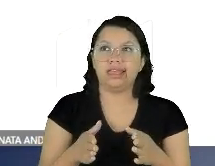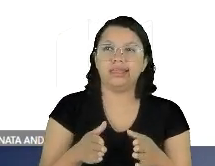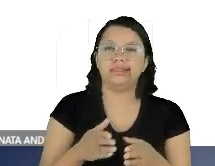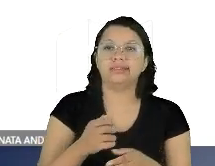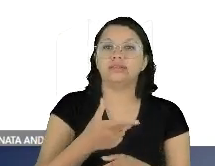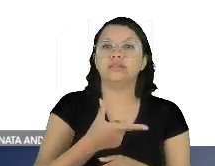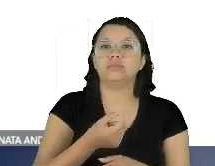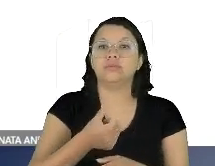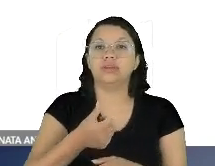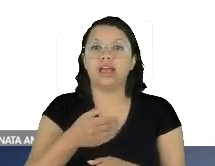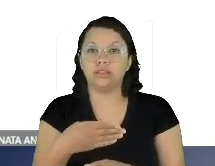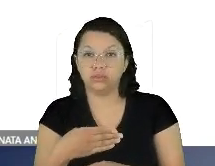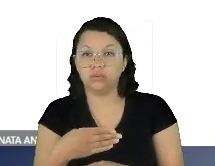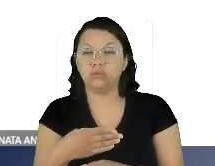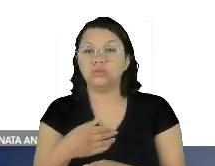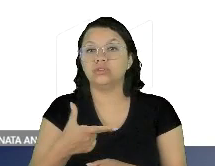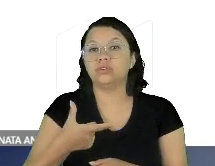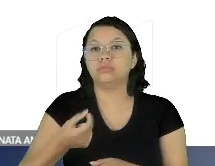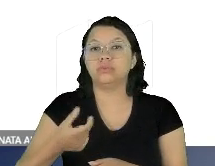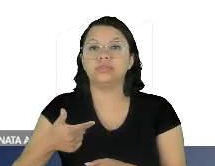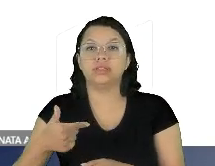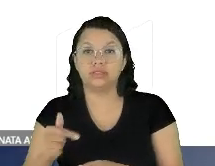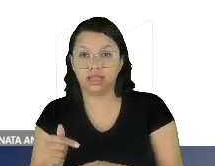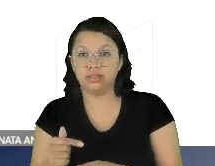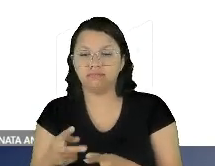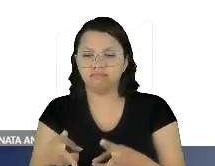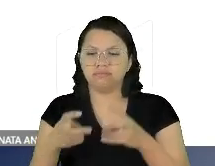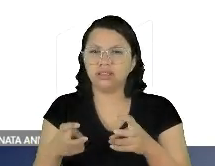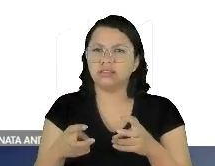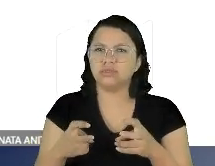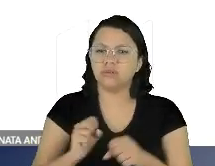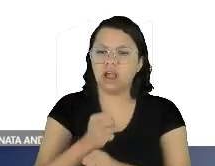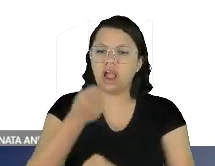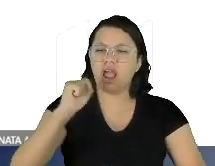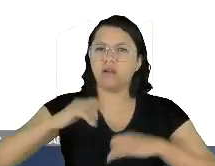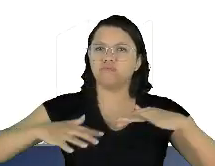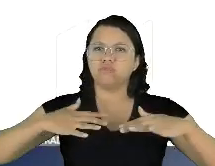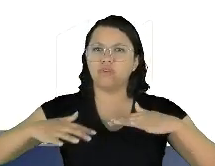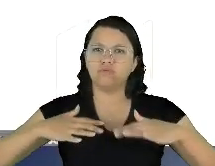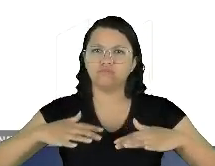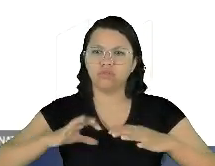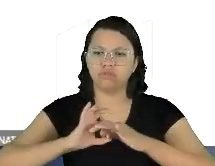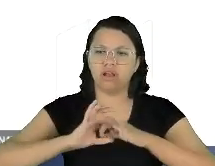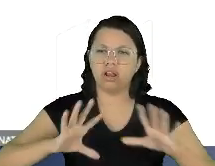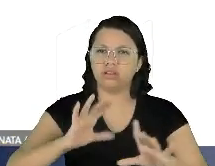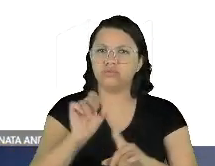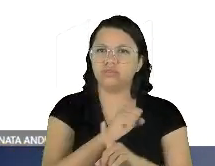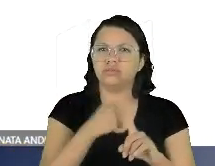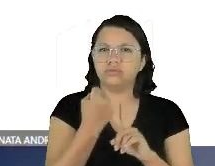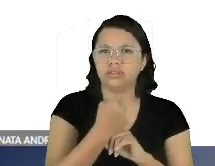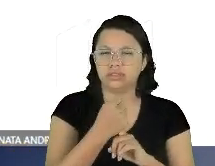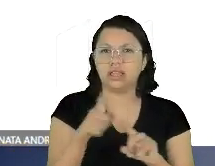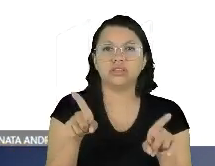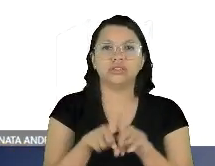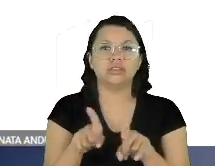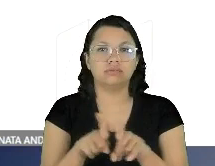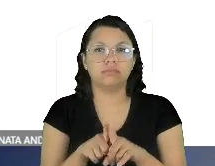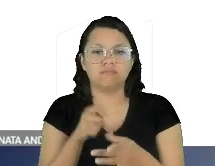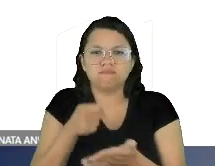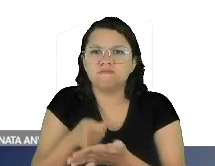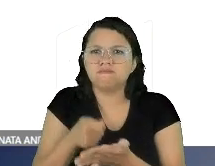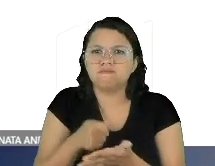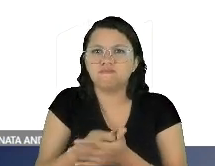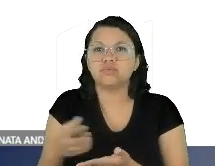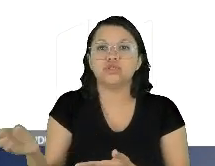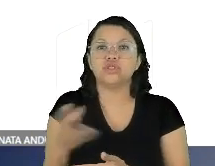e 2017, percebeu-se o crescimento de movimentos espontâneos da sociedade e, consequentemente, a exigência de